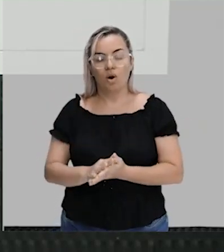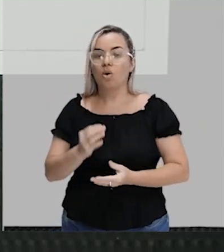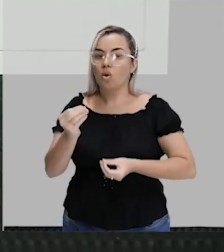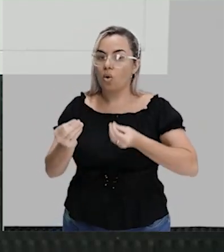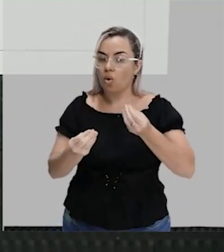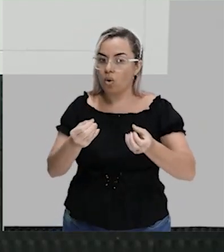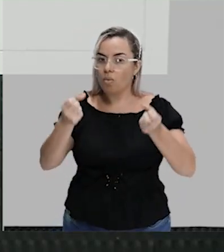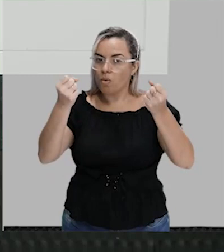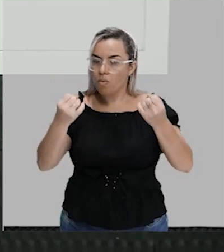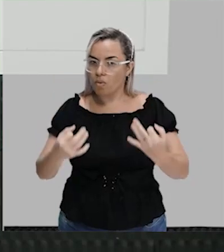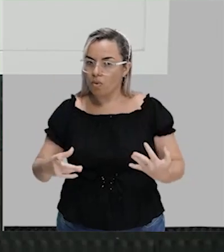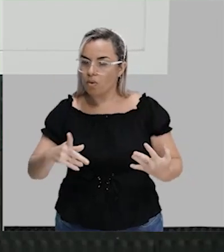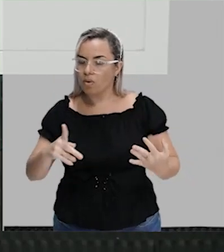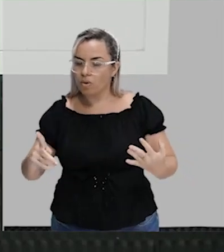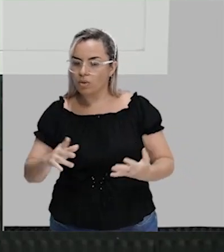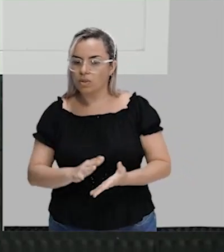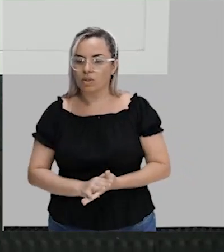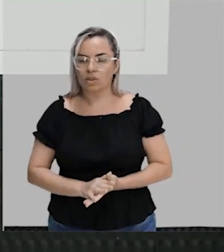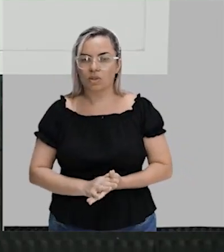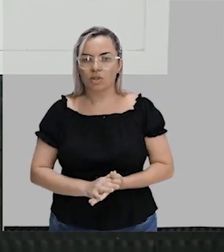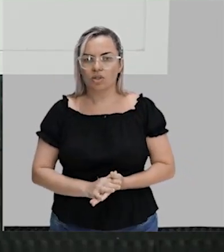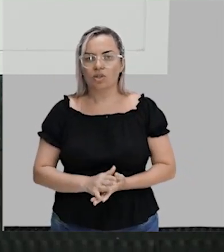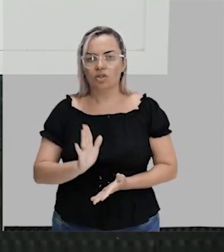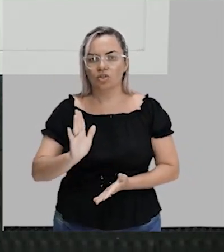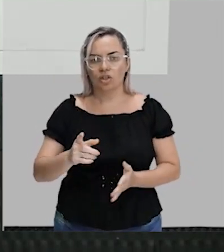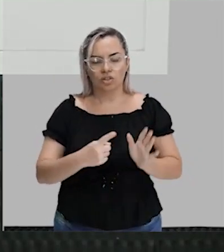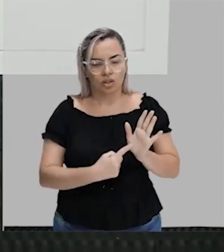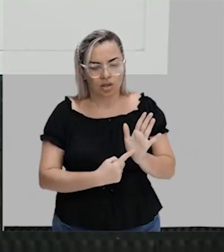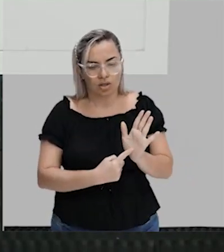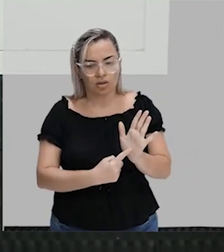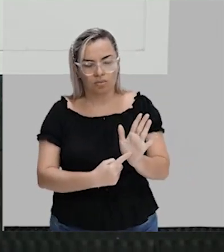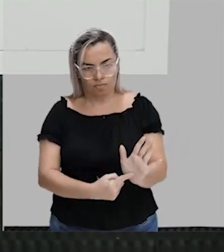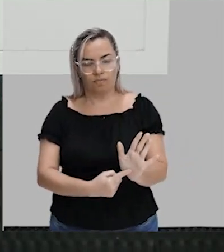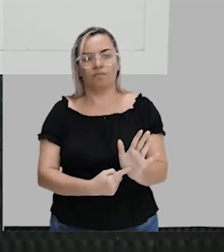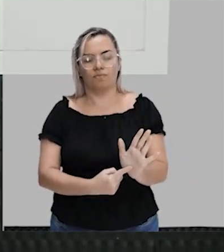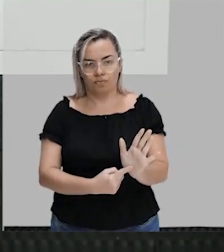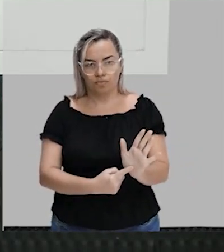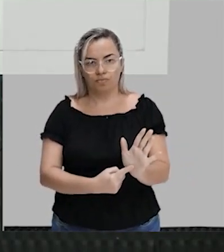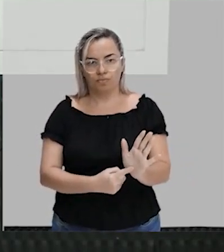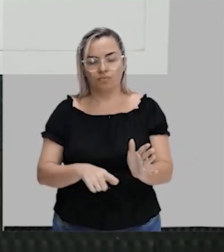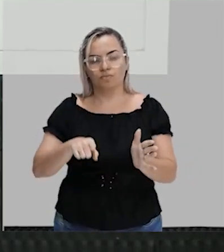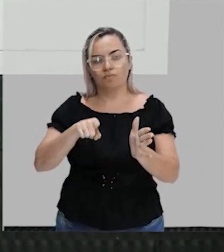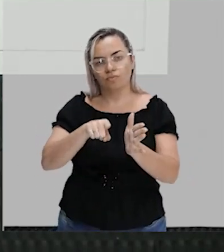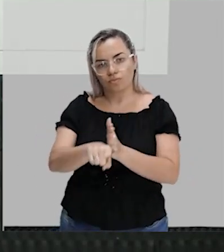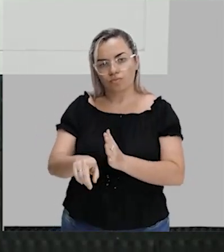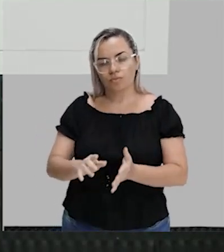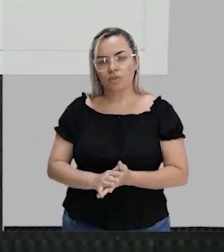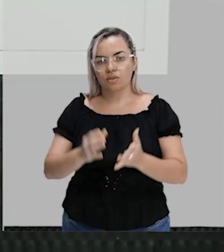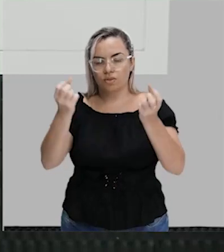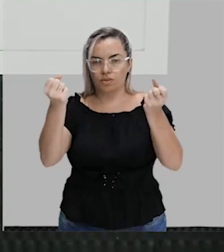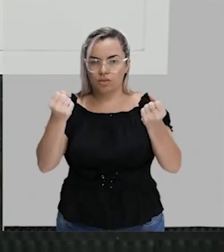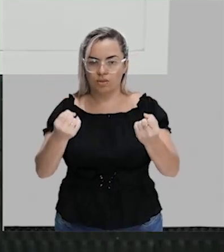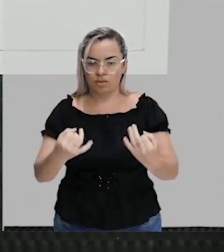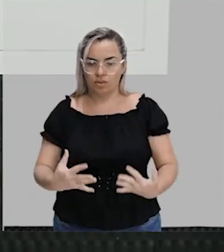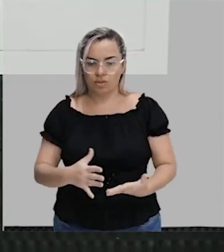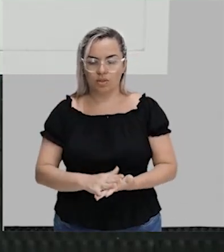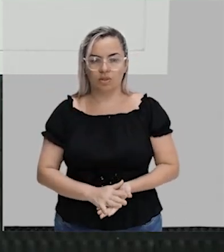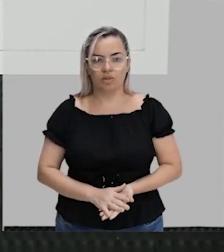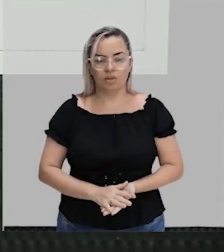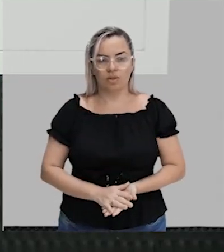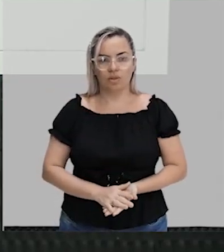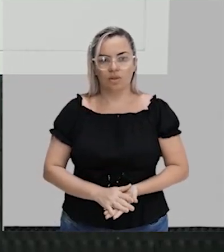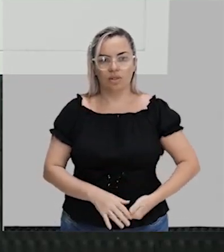às vezes a igualdade já está posta para ti já tem aqui na questão dizendo que essa Matriz aqui é igual a outra